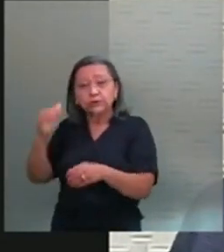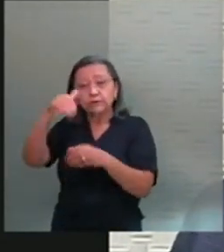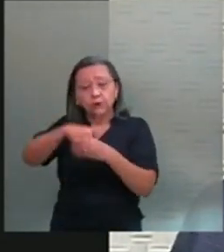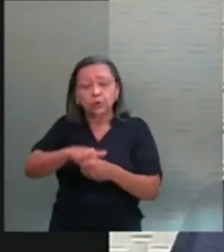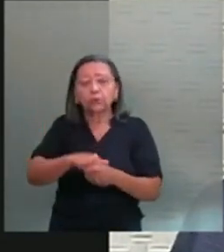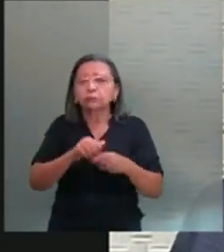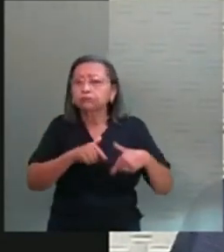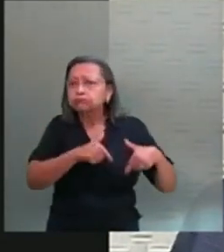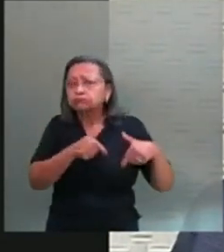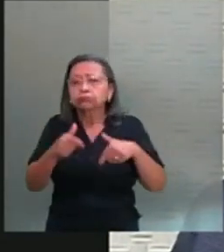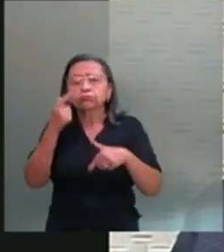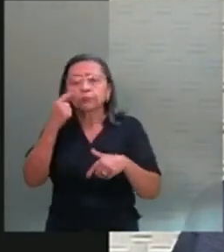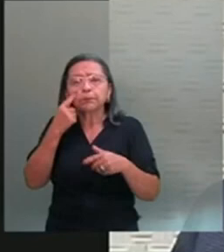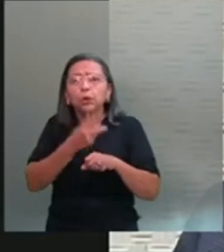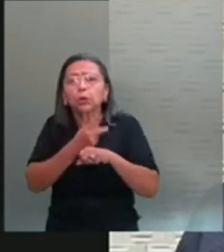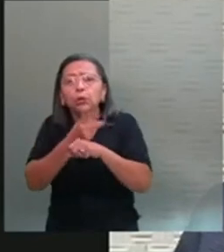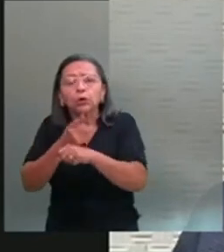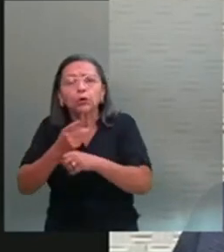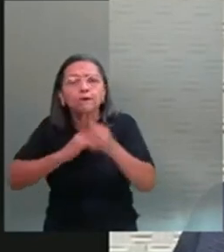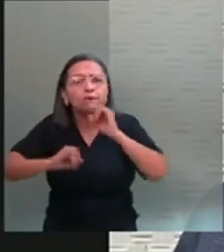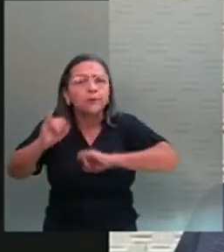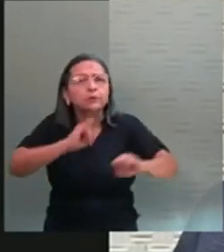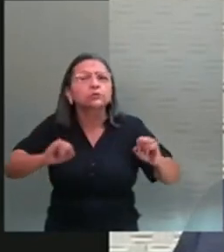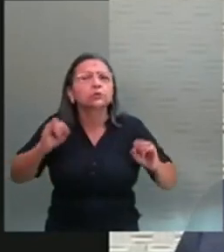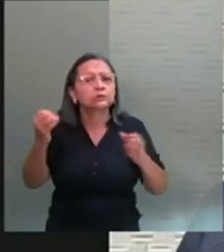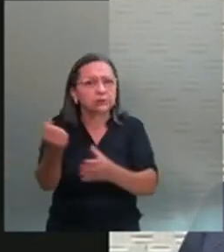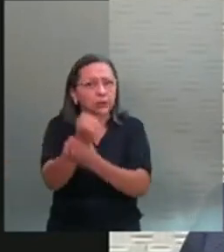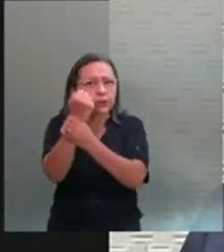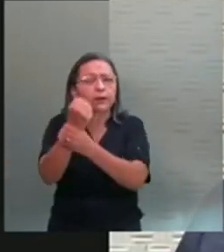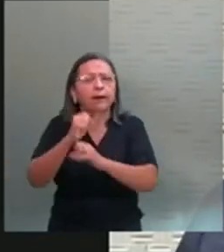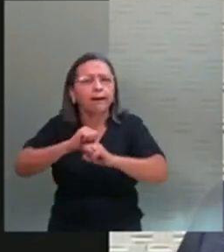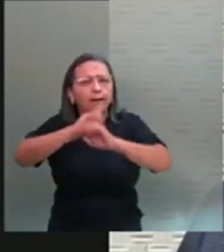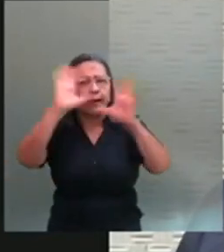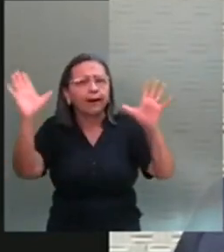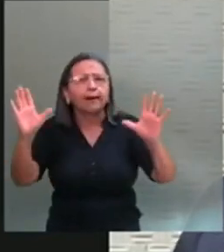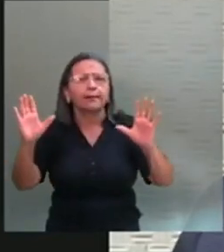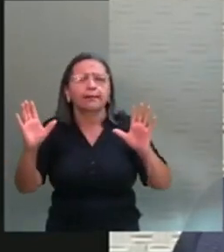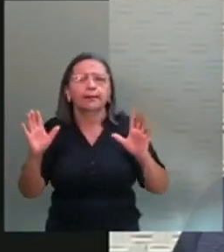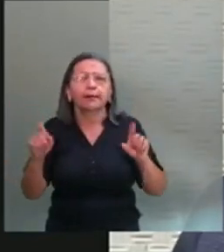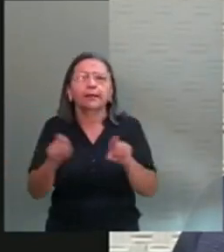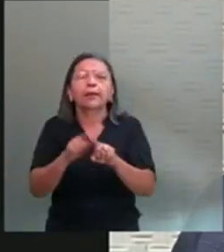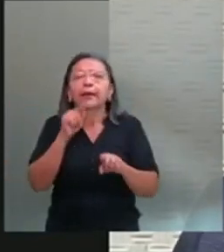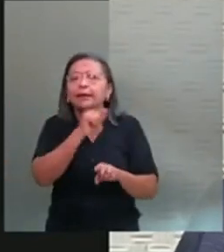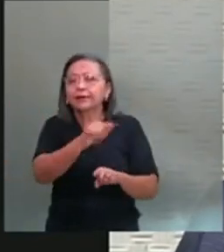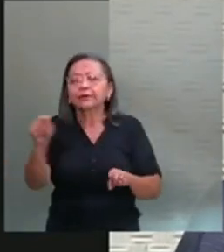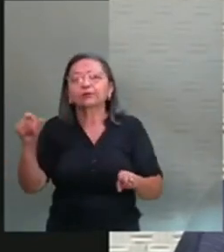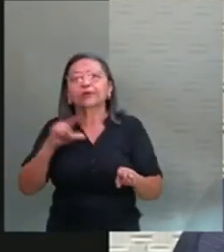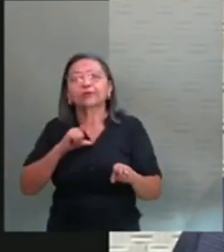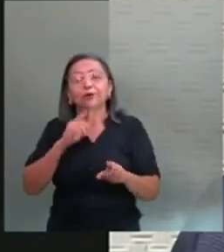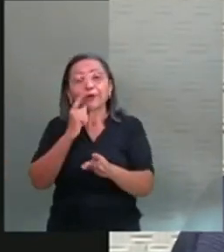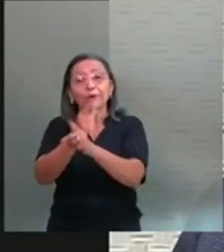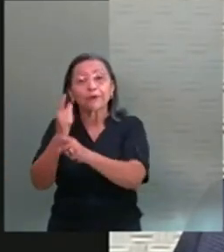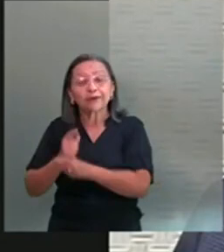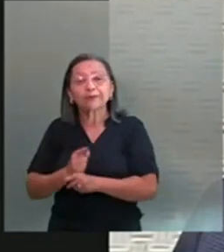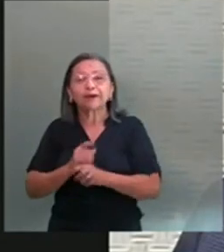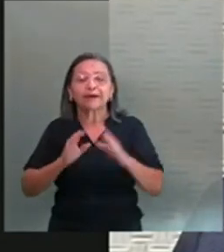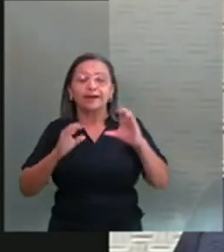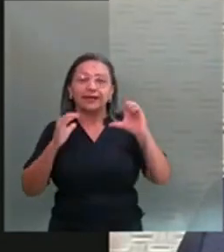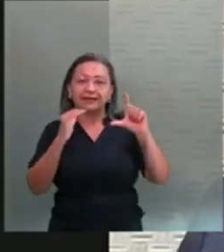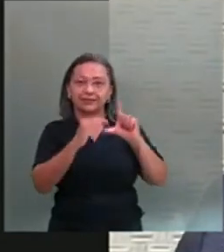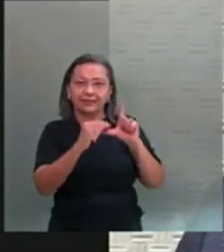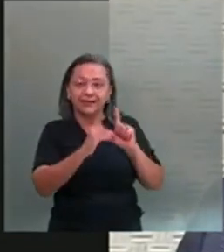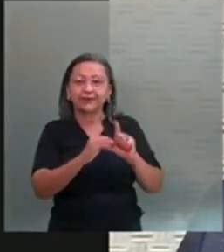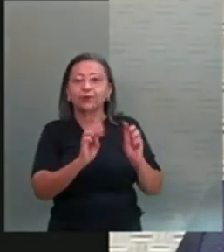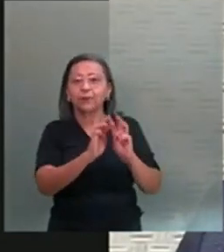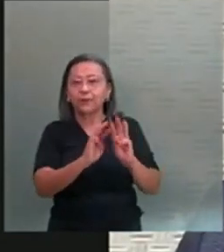buscam informação confiável, clara, precisa. E é isso o que eles têm encontrado na agência Senado, no